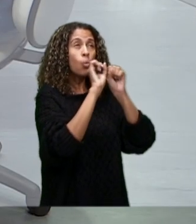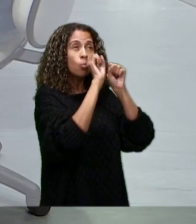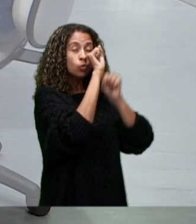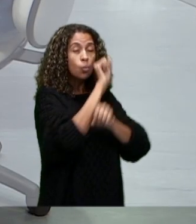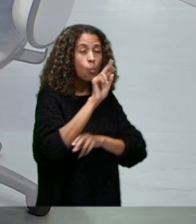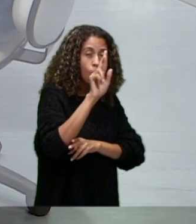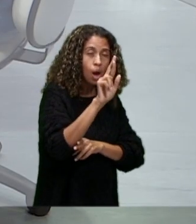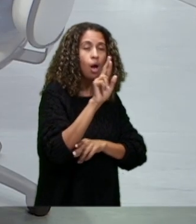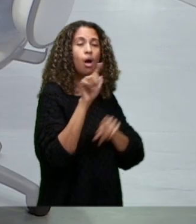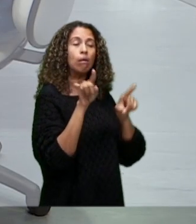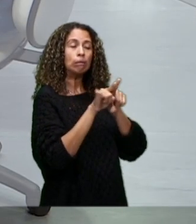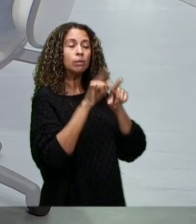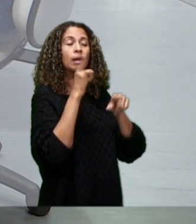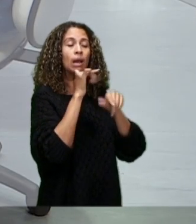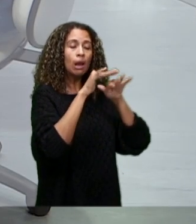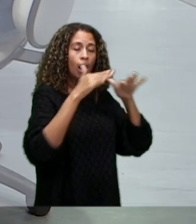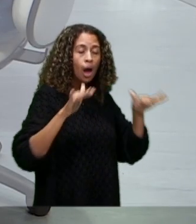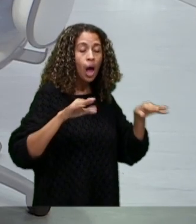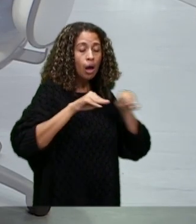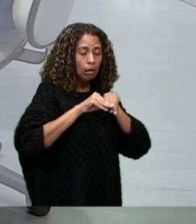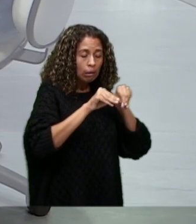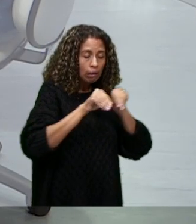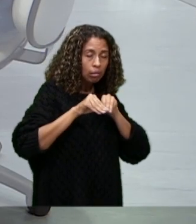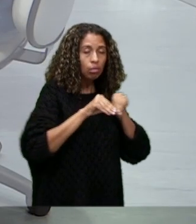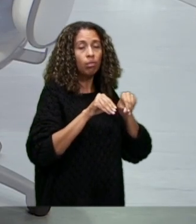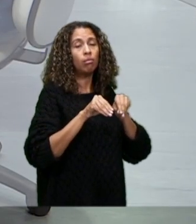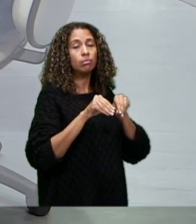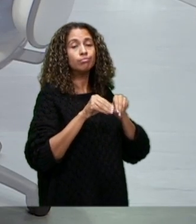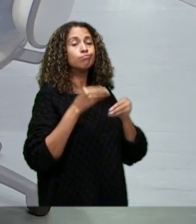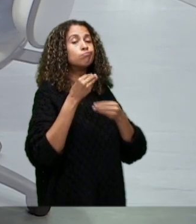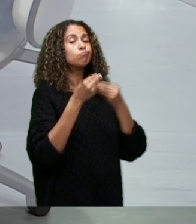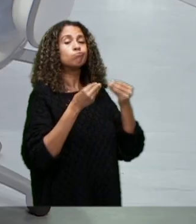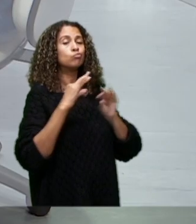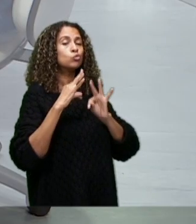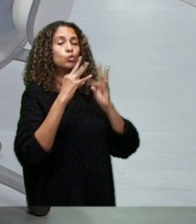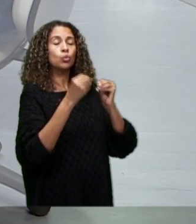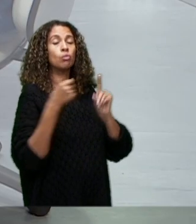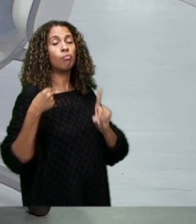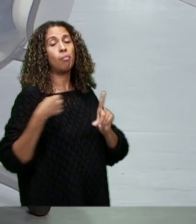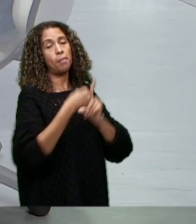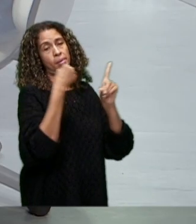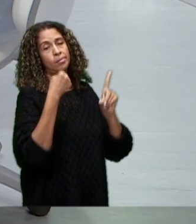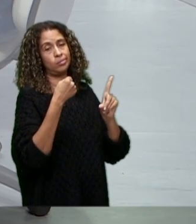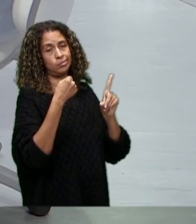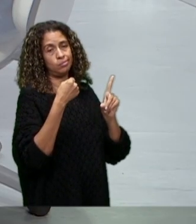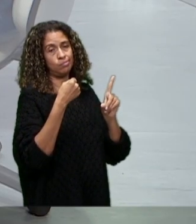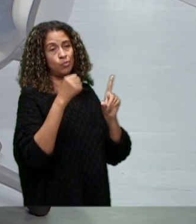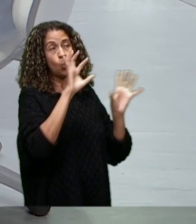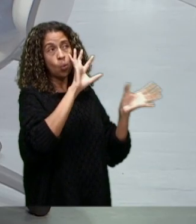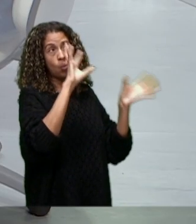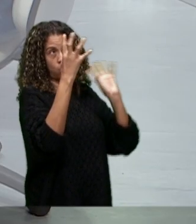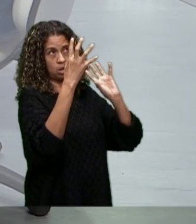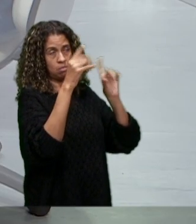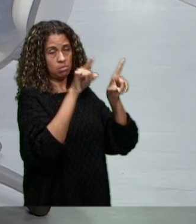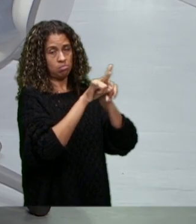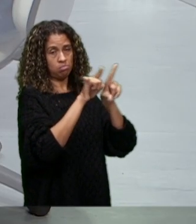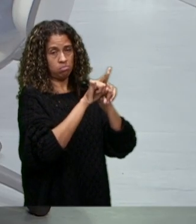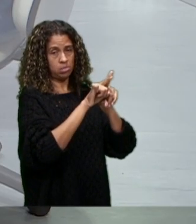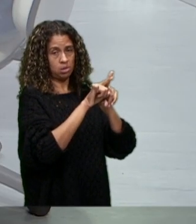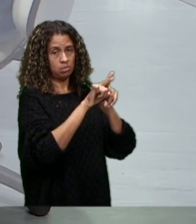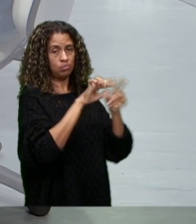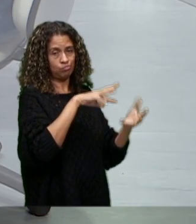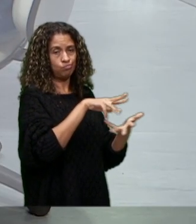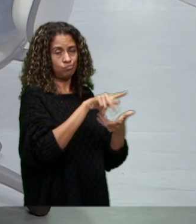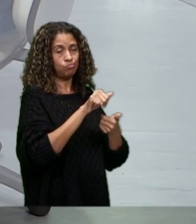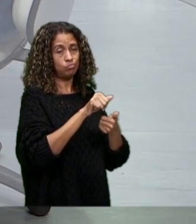para as águas, para o solo. Como é que tudo isso impacta o clima do planeta como um todo,